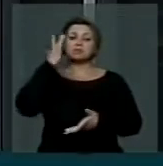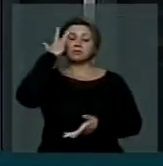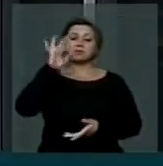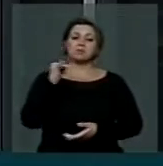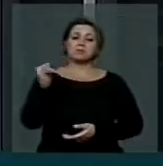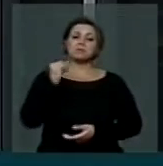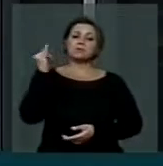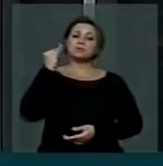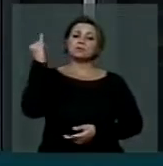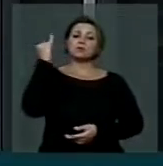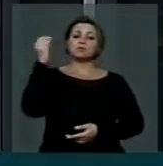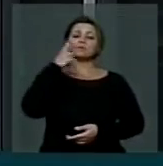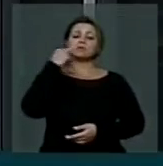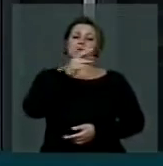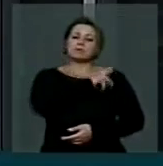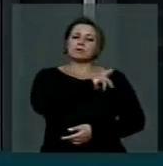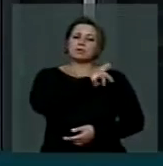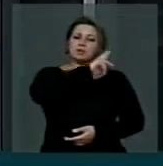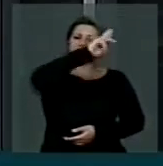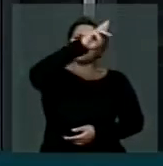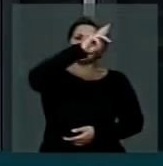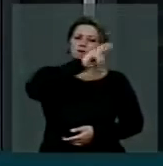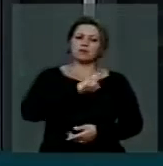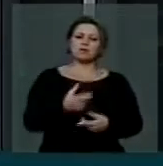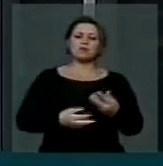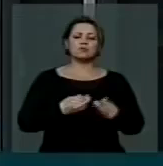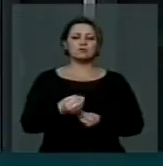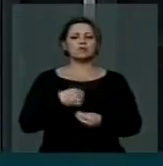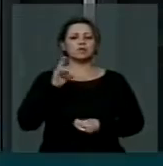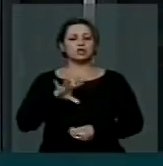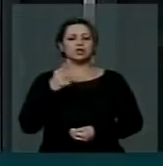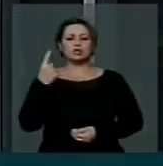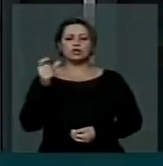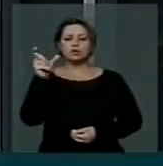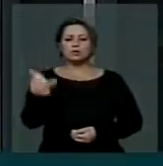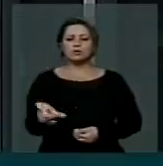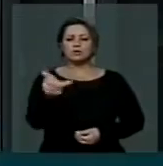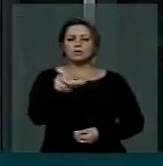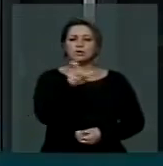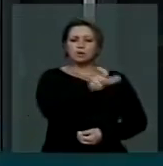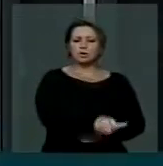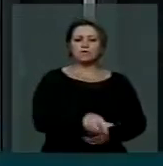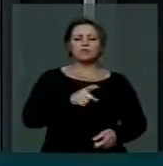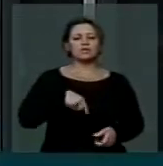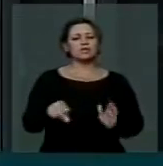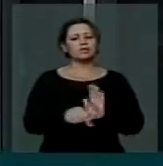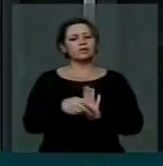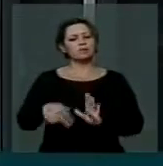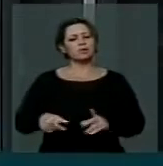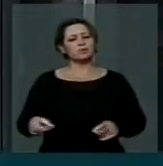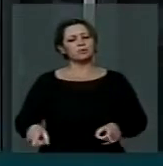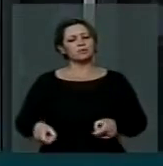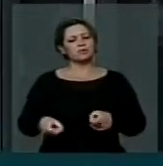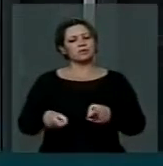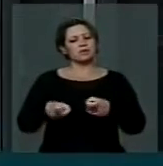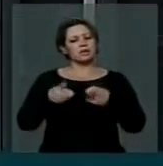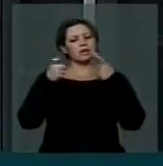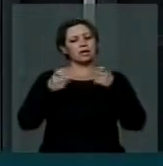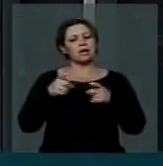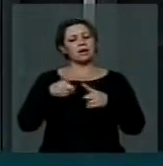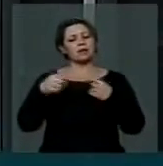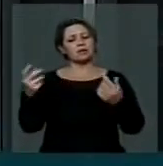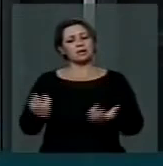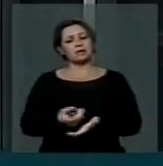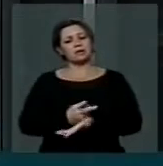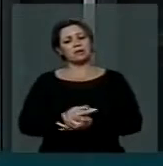as virtudes, a responsabilização individualizada pelos crimes de guerra. Dentre os vícios ou